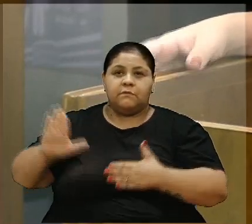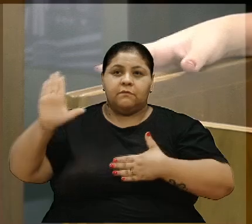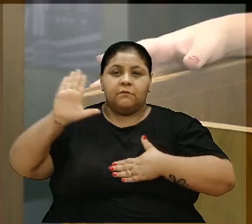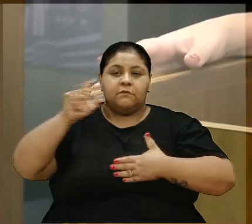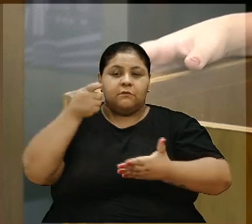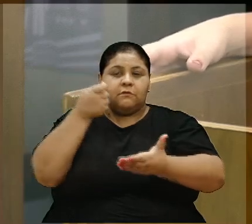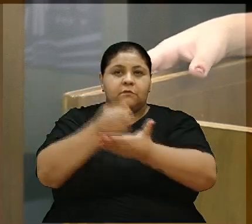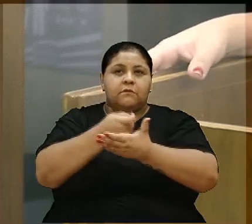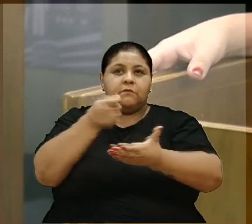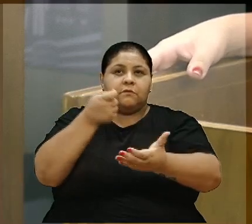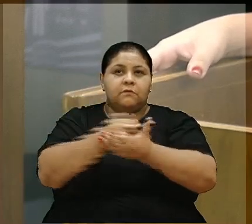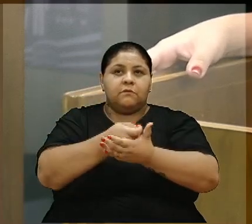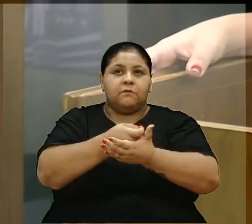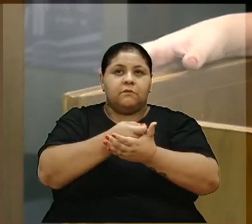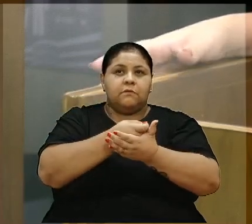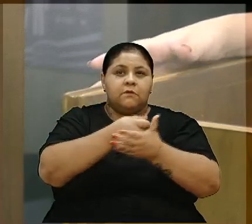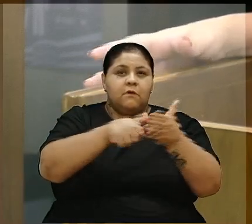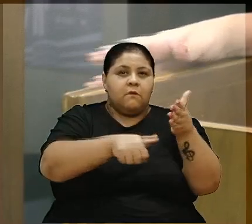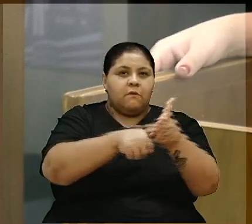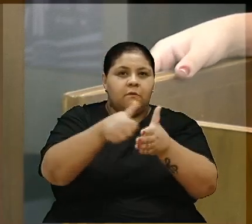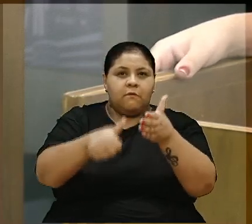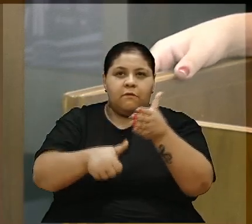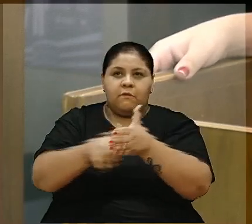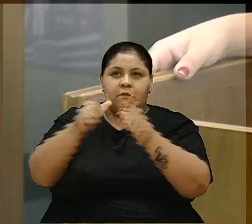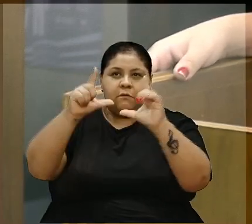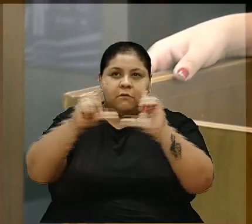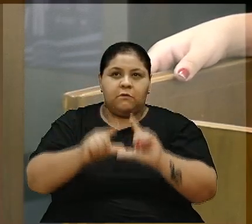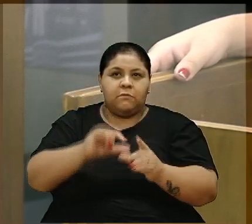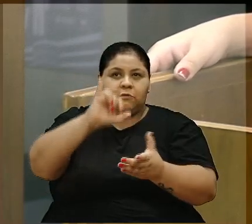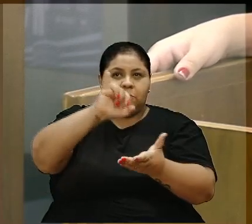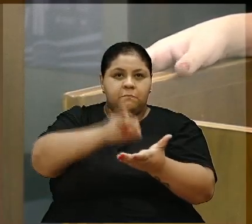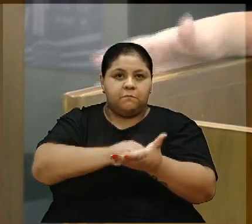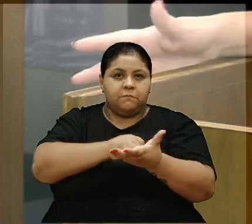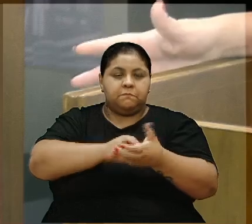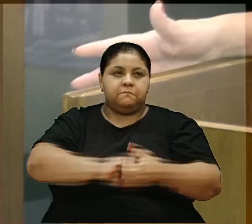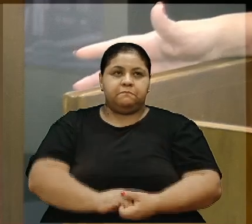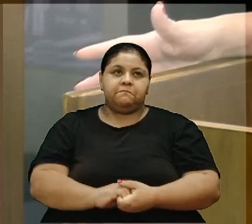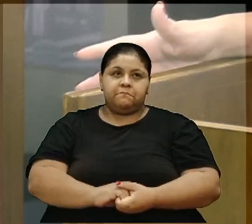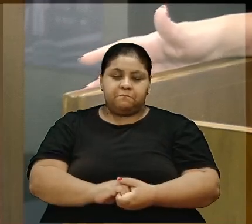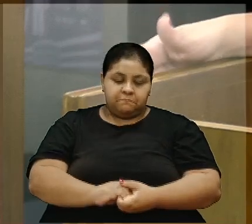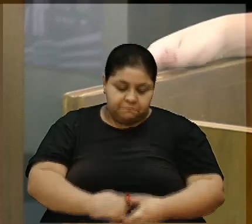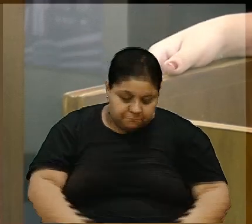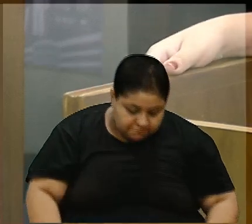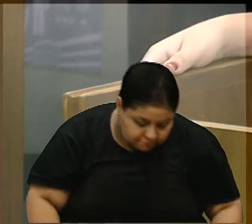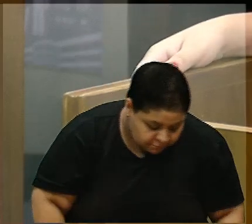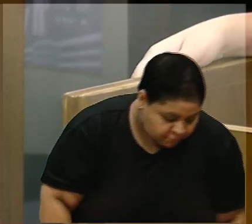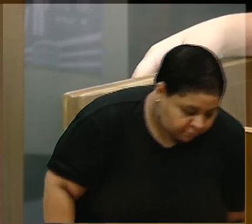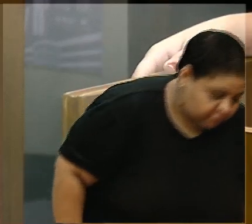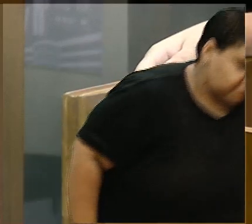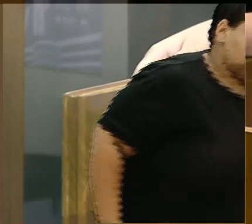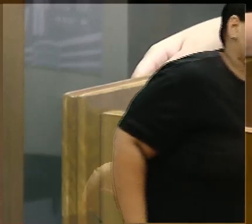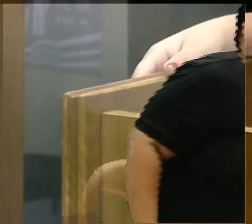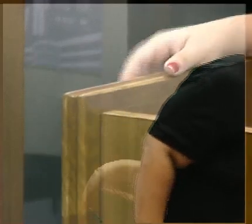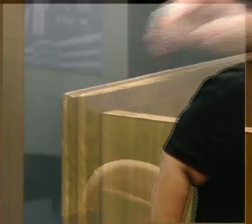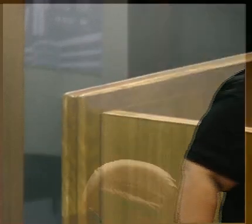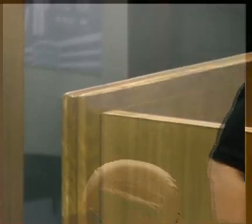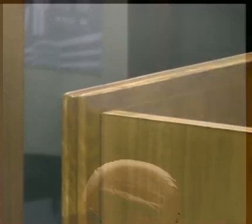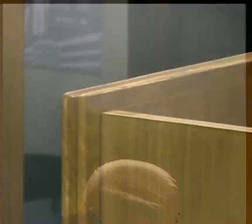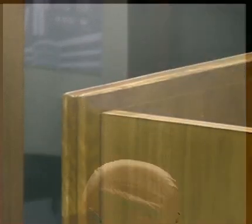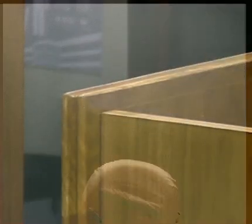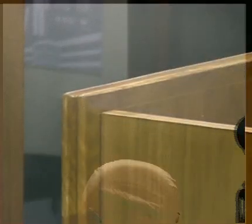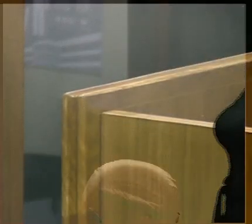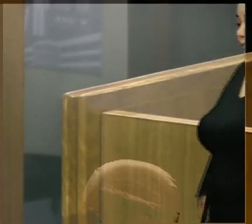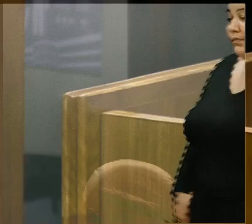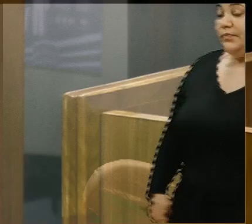povo, trazer melhorias e diminuir impostos, que é o que a gente espera. Mas o que